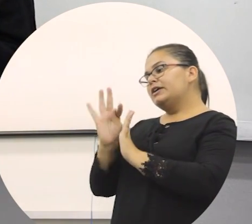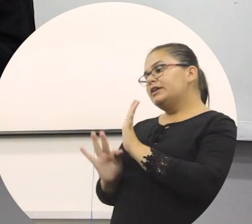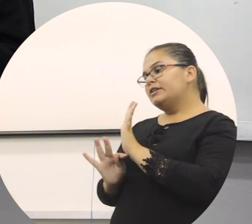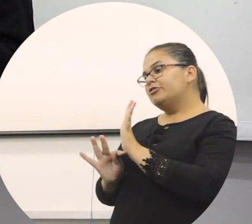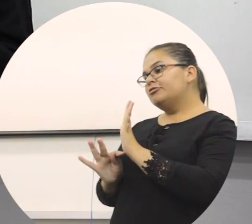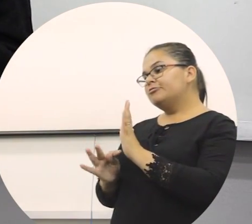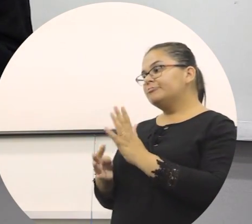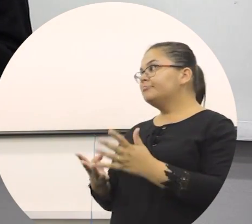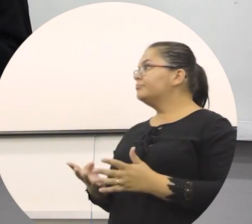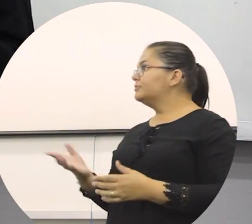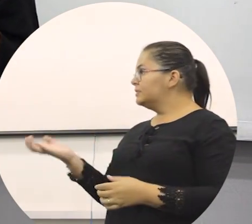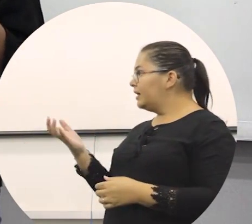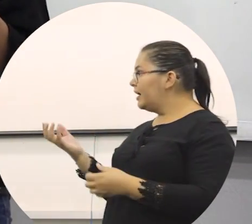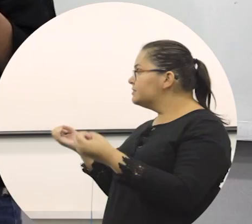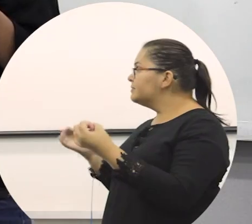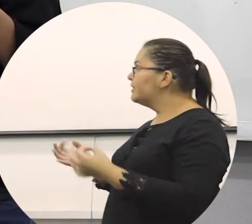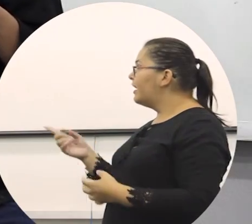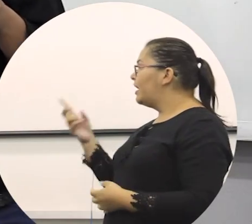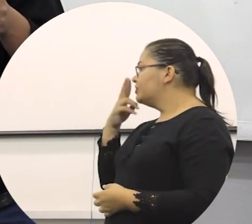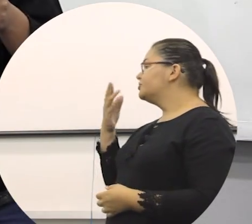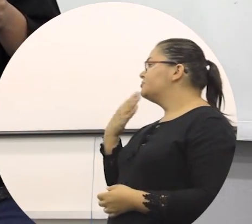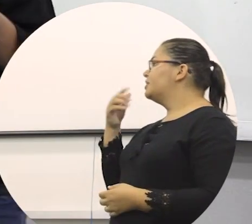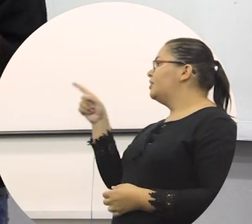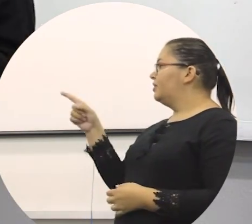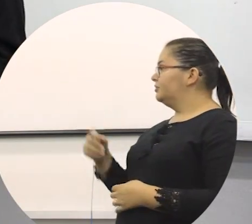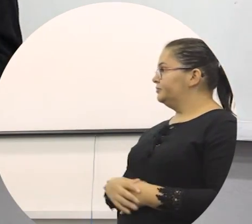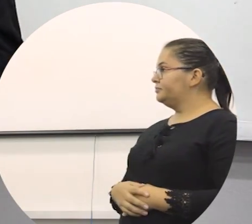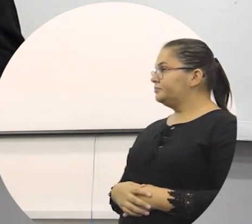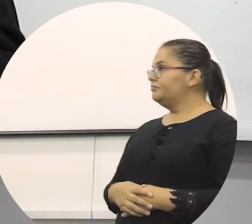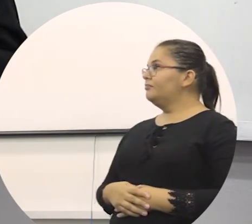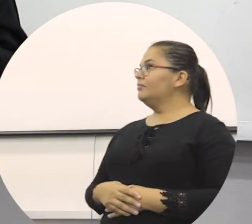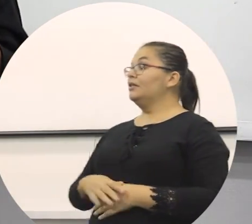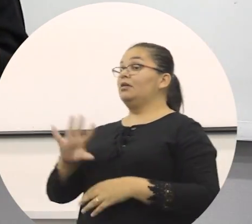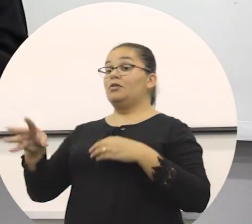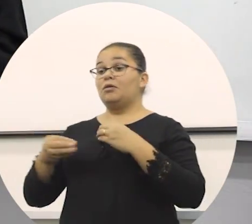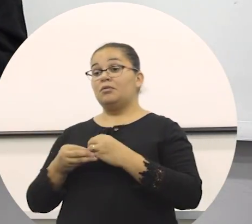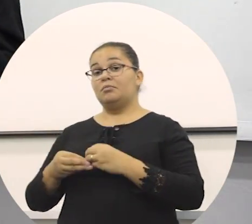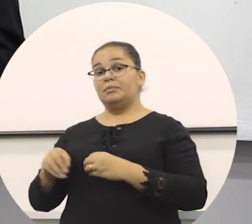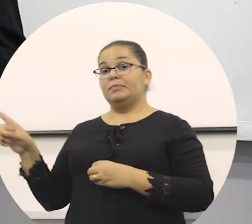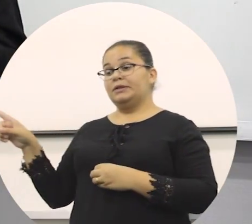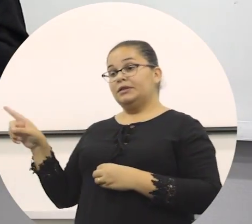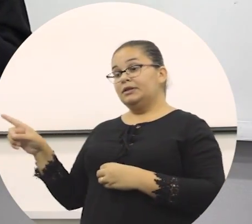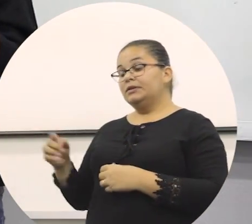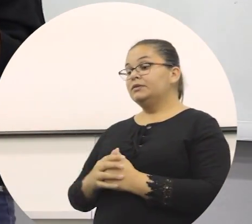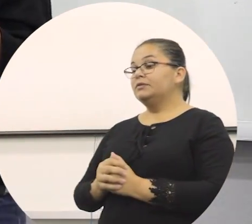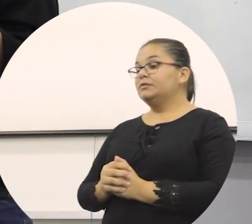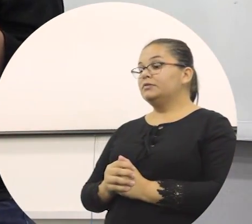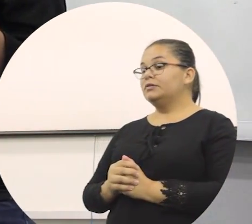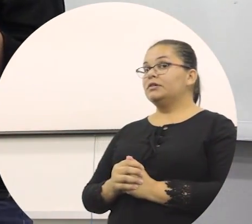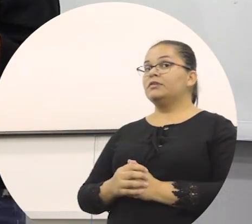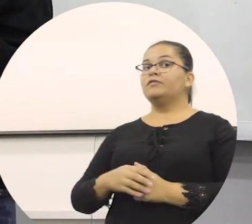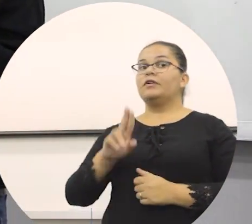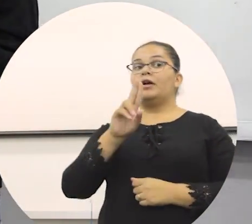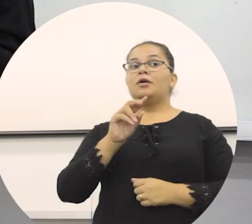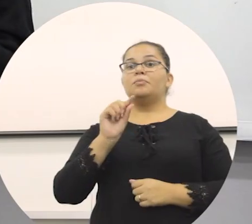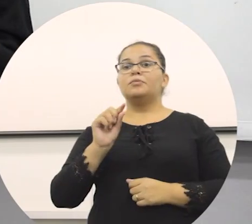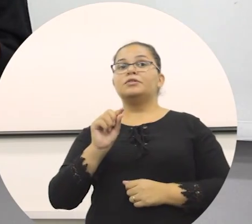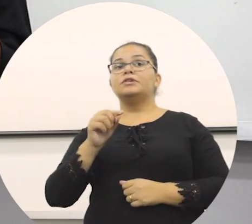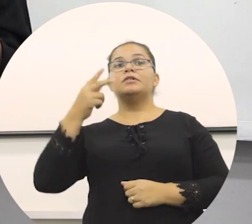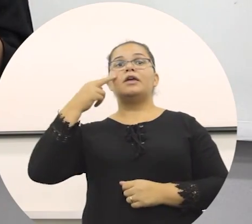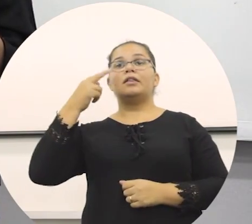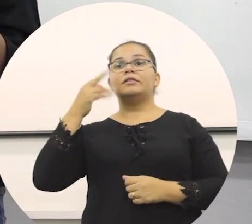meio de descendência. Quer falar, Kátia? Então, para tentar completar a fala dela, e aí eu vou usar um pouco a fala da Dani